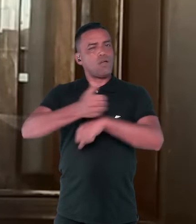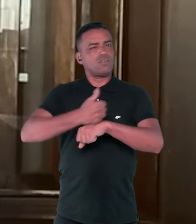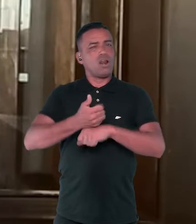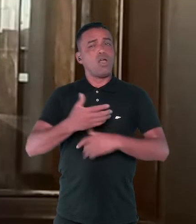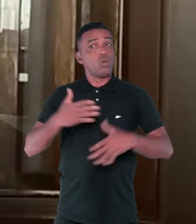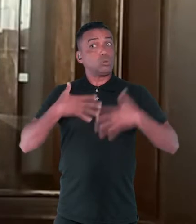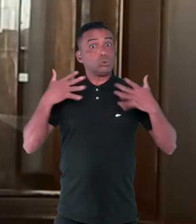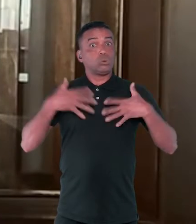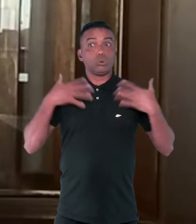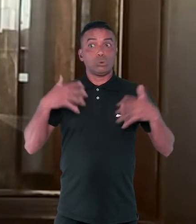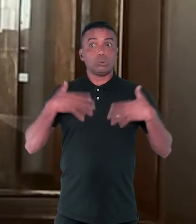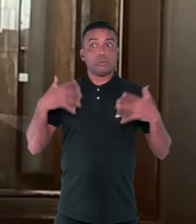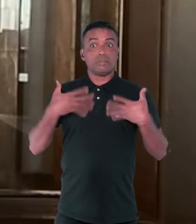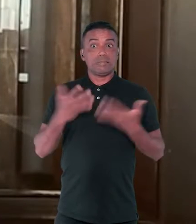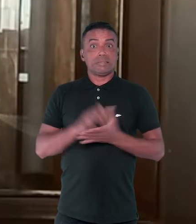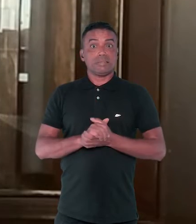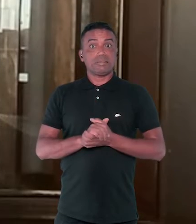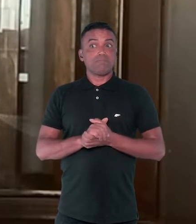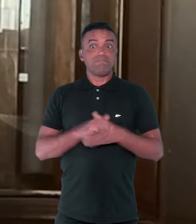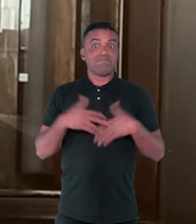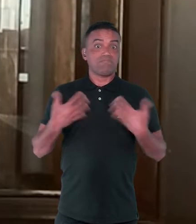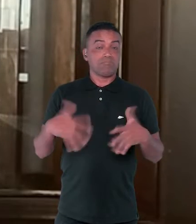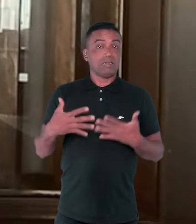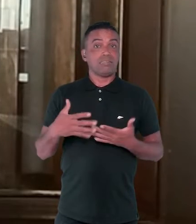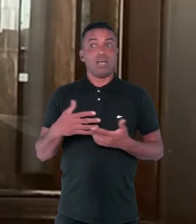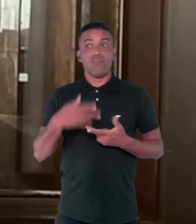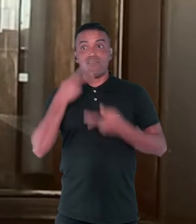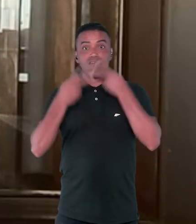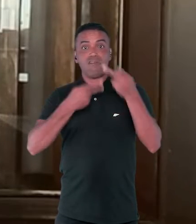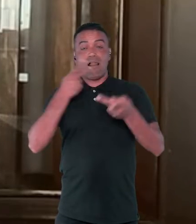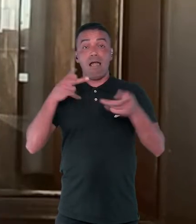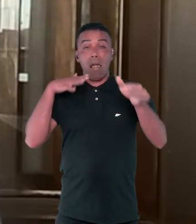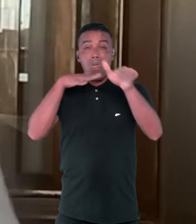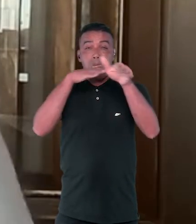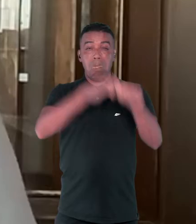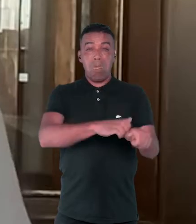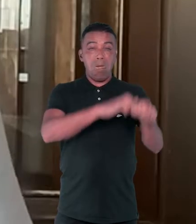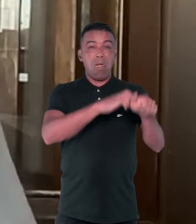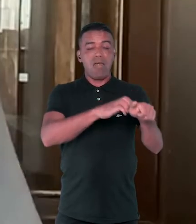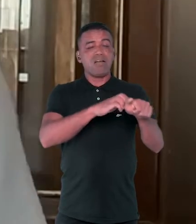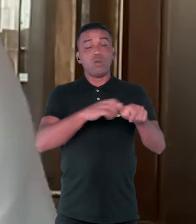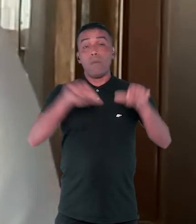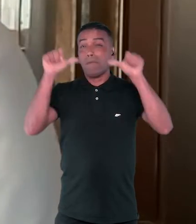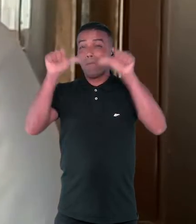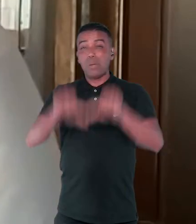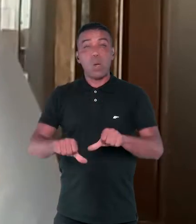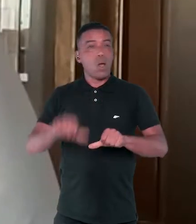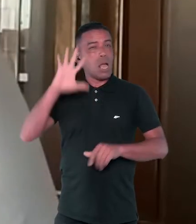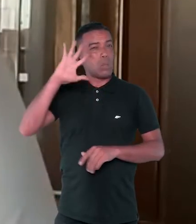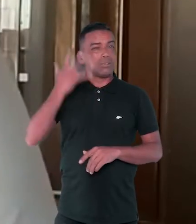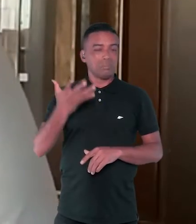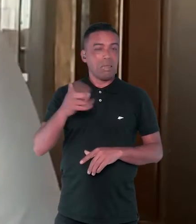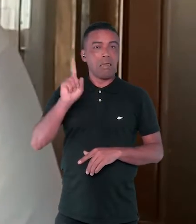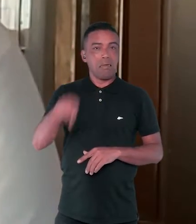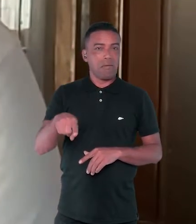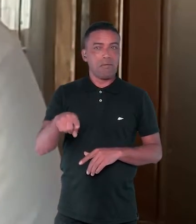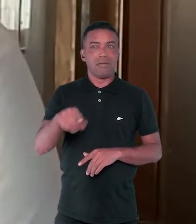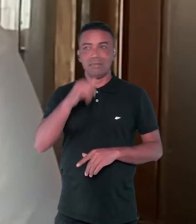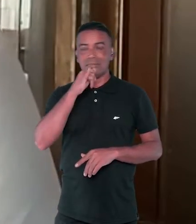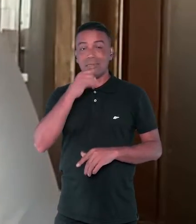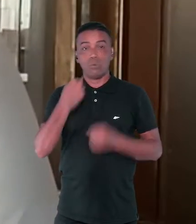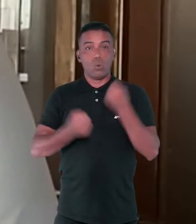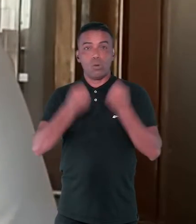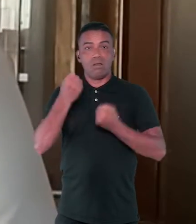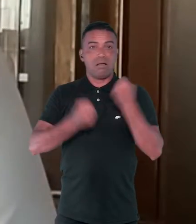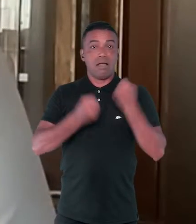muito assustado, porque eu estava com uma mão da imprensa, e eles não paravam de falar desse acidente, que é a pior coisa do mundo, José. Eu nem viajo de carro